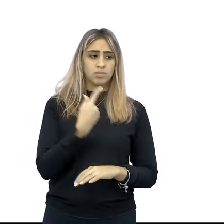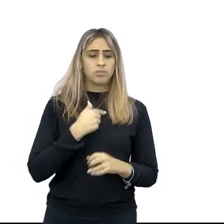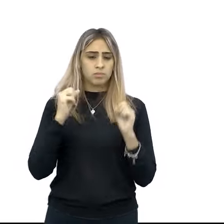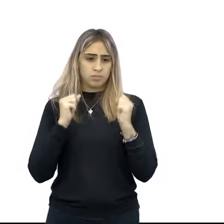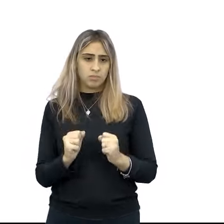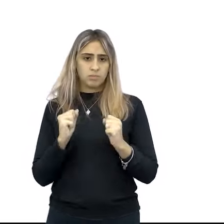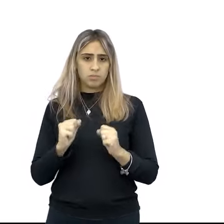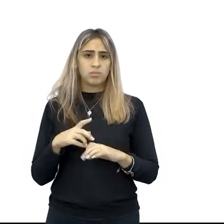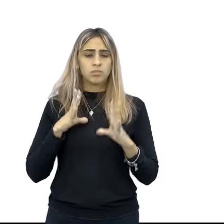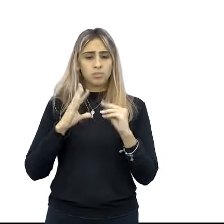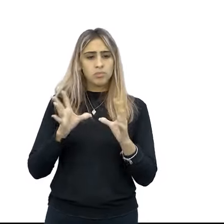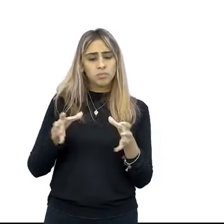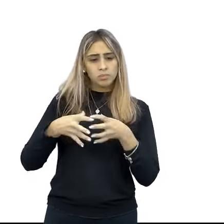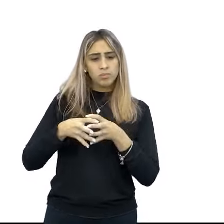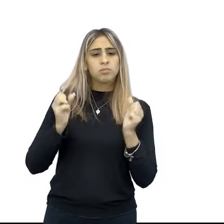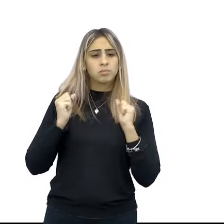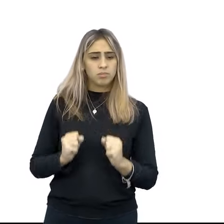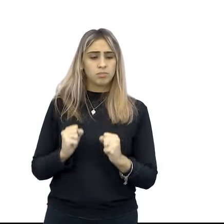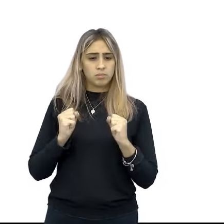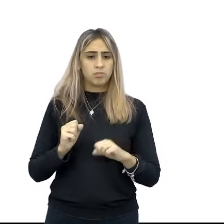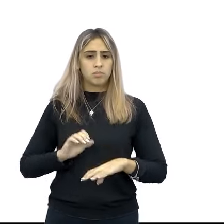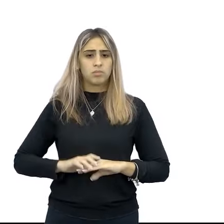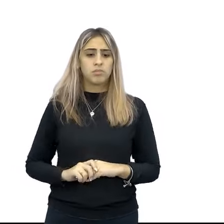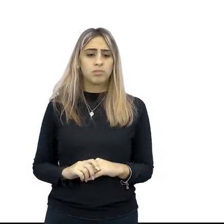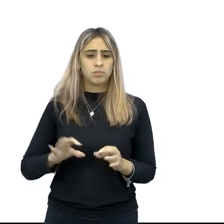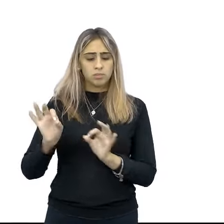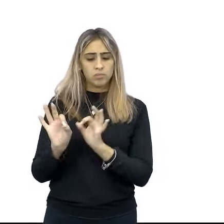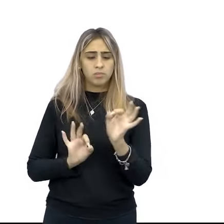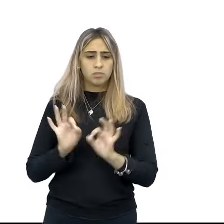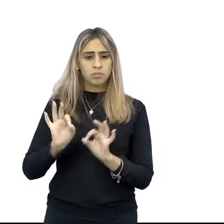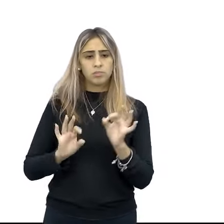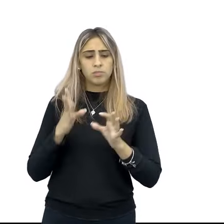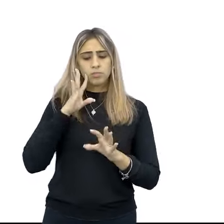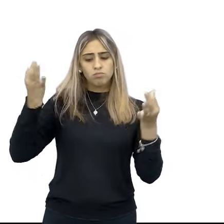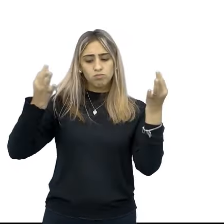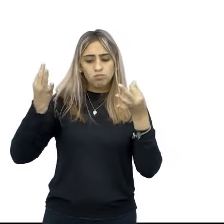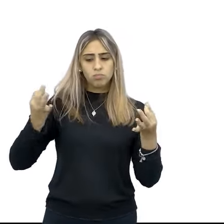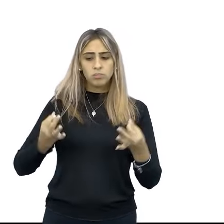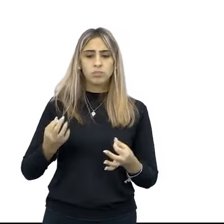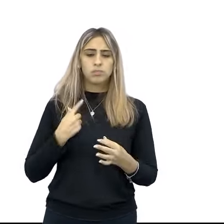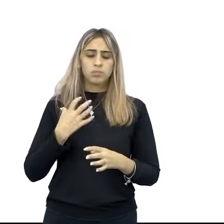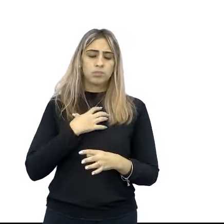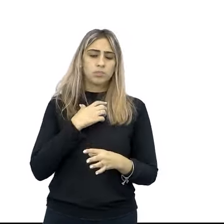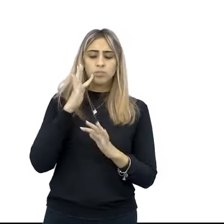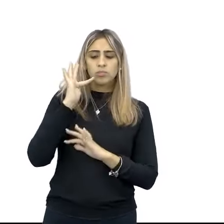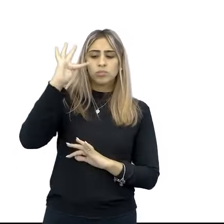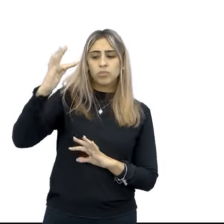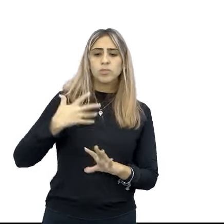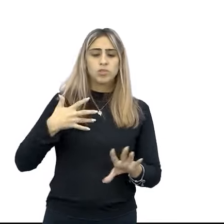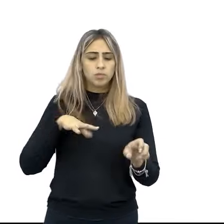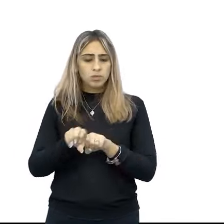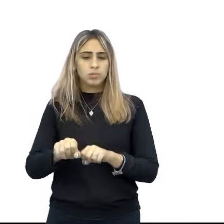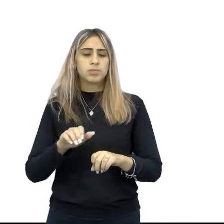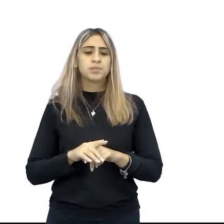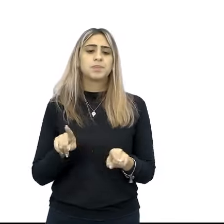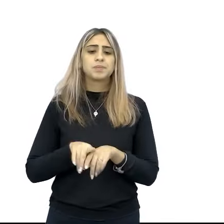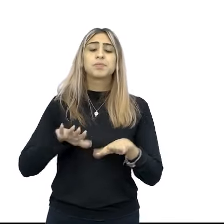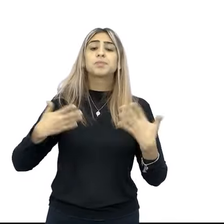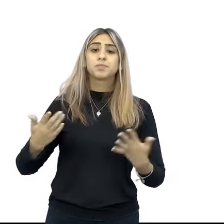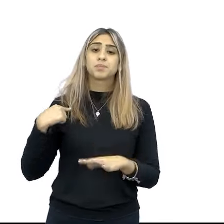possamos, toda a equipe possa planejar e aperfeiçoar as ações futuras de formação.